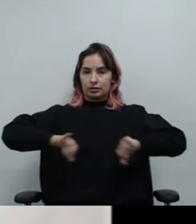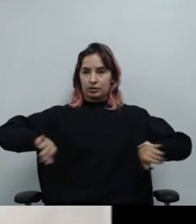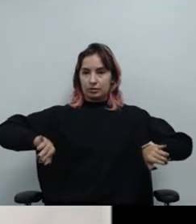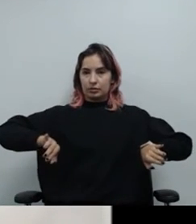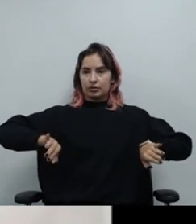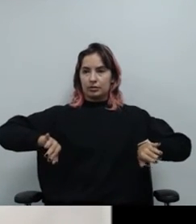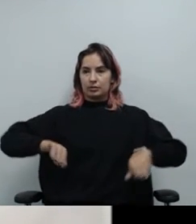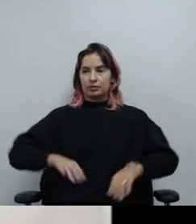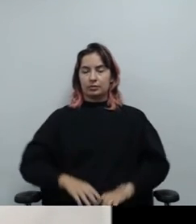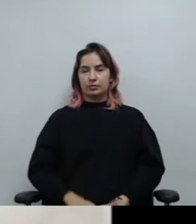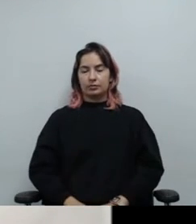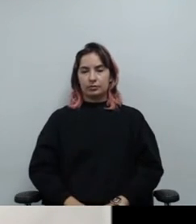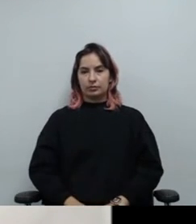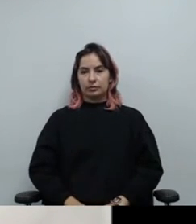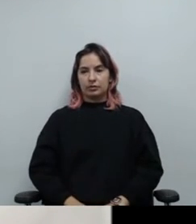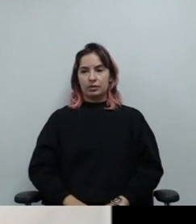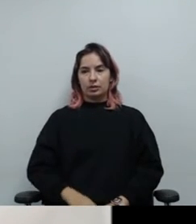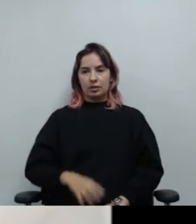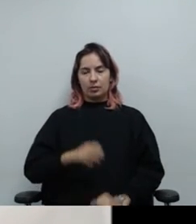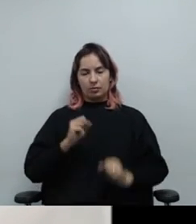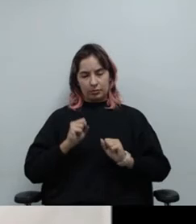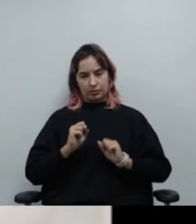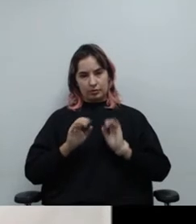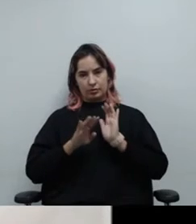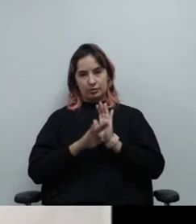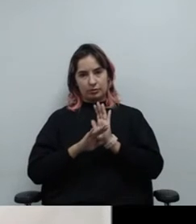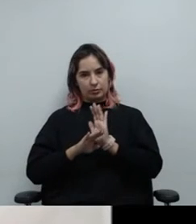que se chega a favorecer